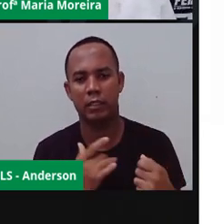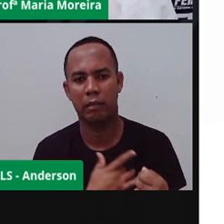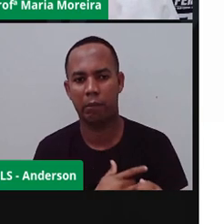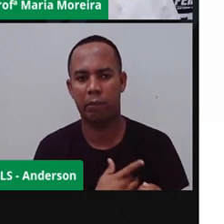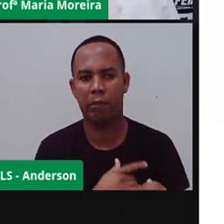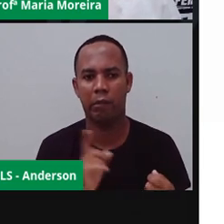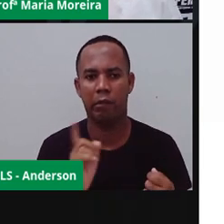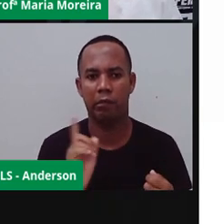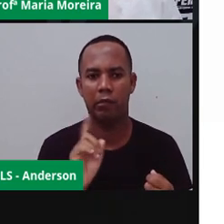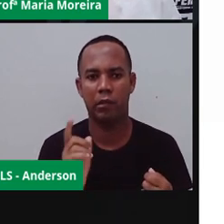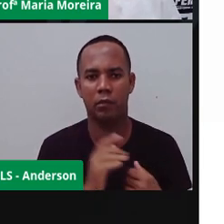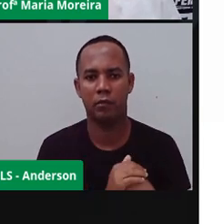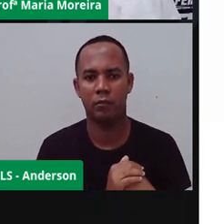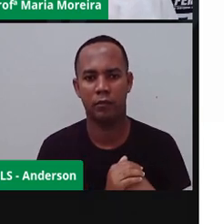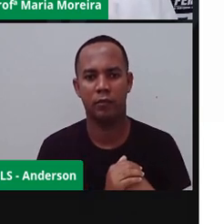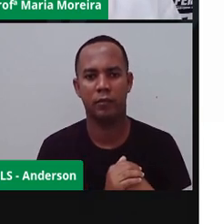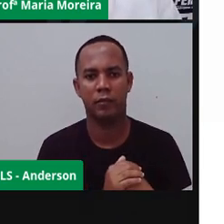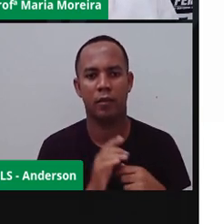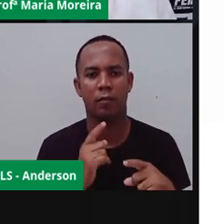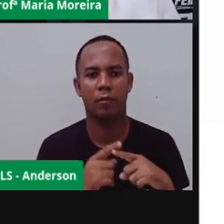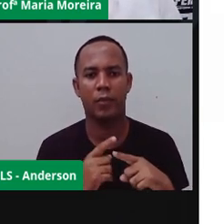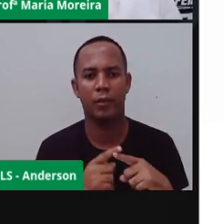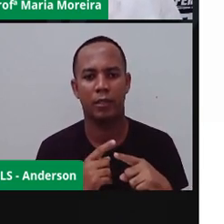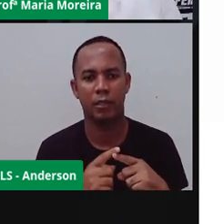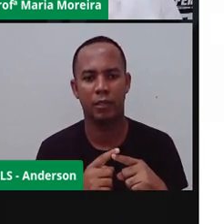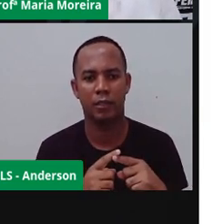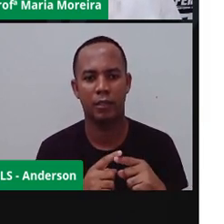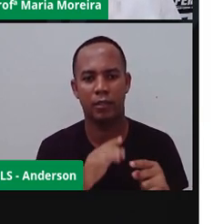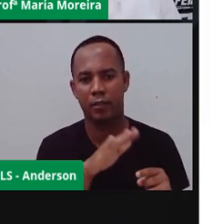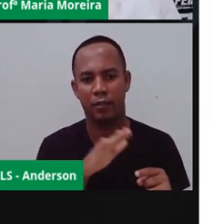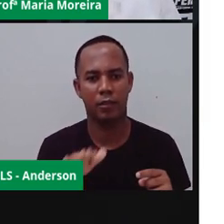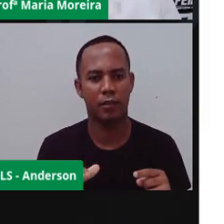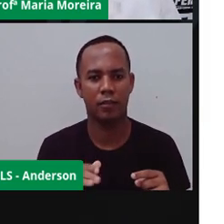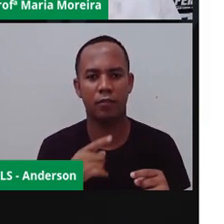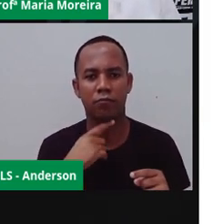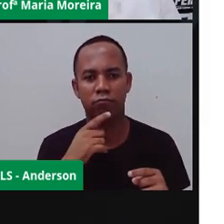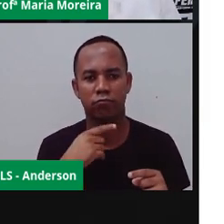crianças não estão habituadas a irem aonde? Às bibliotecas.